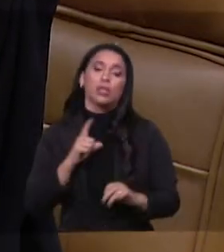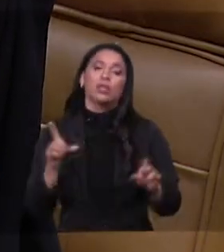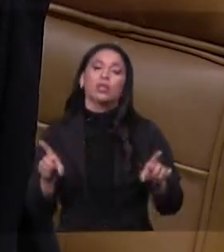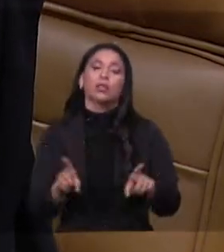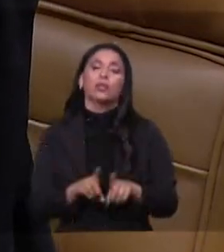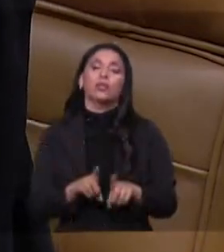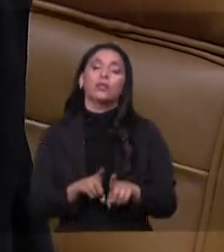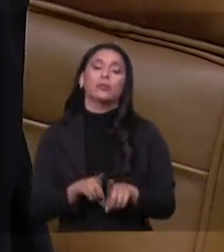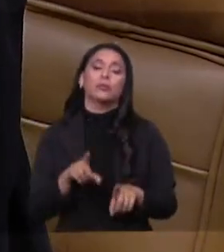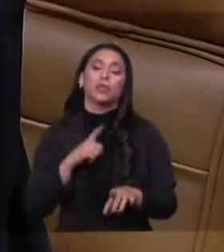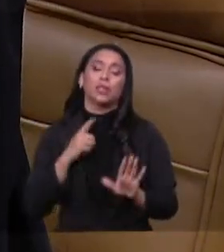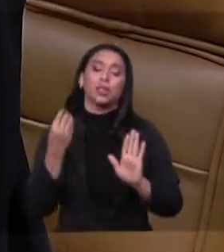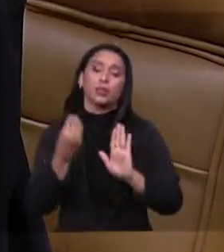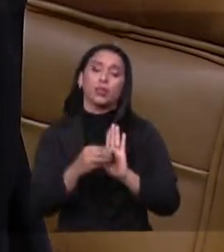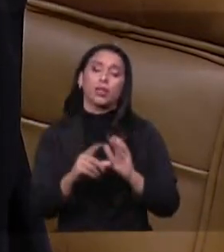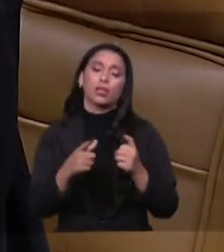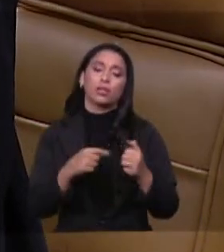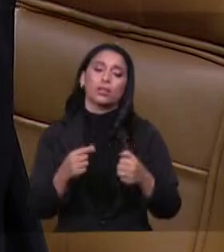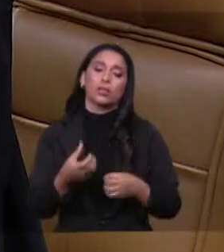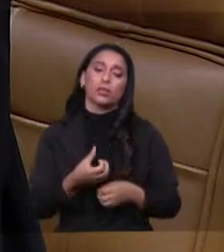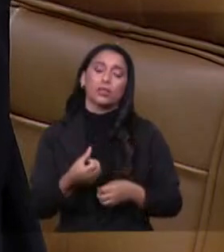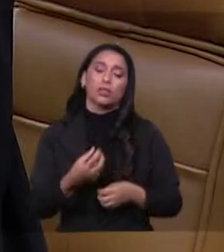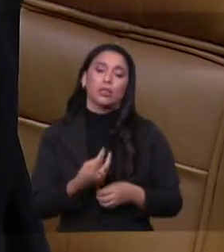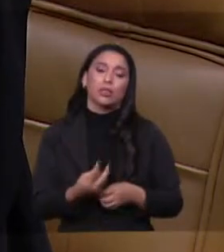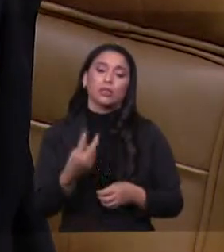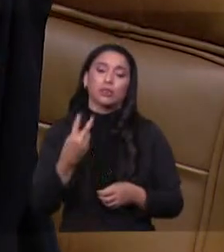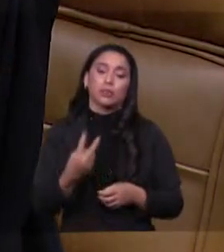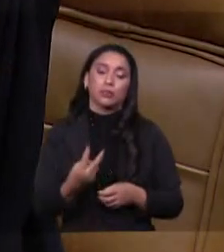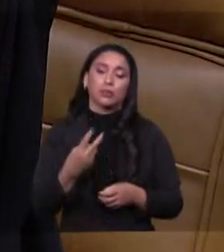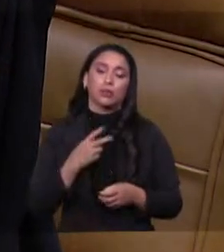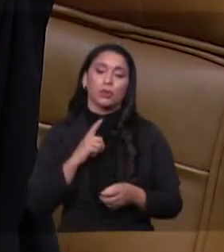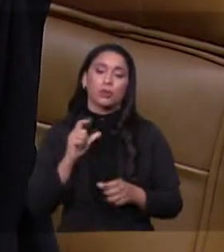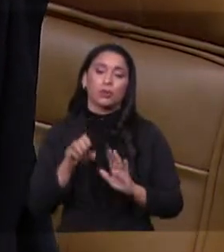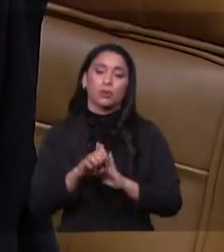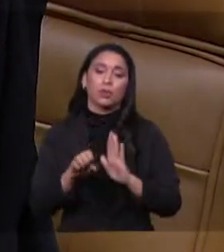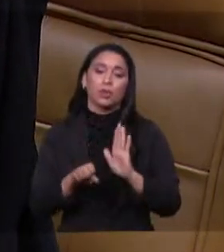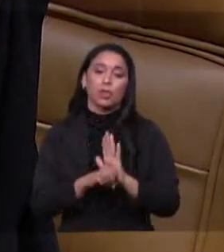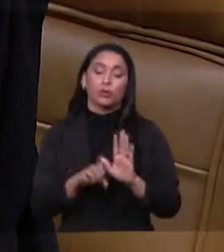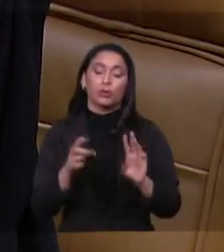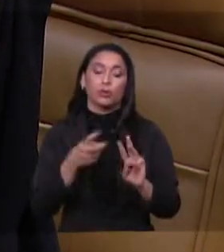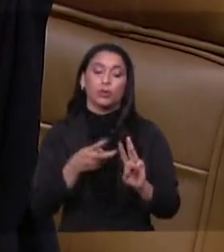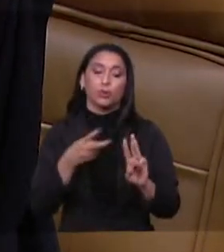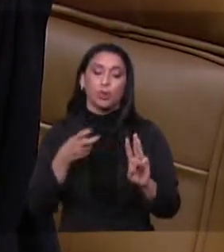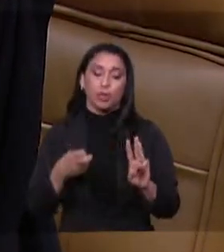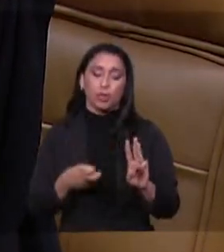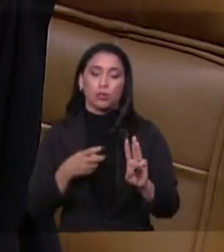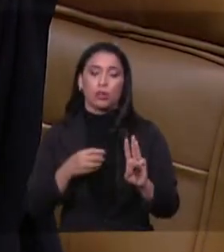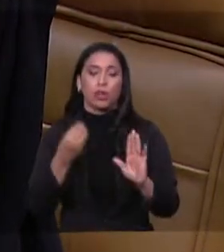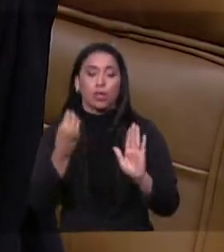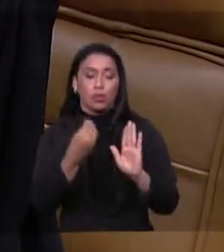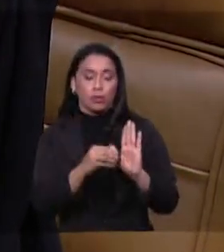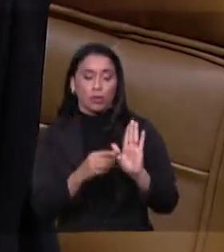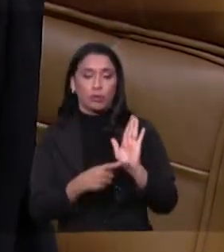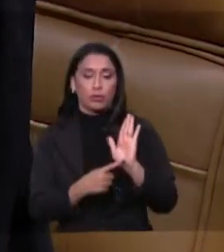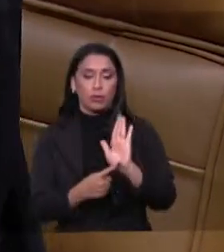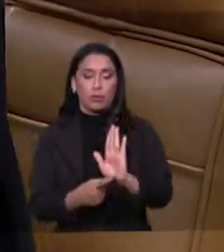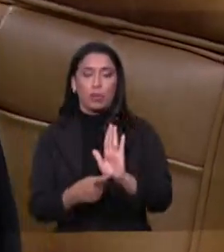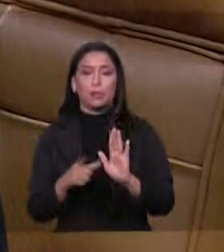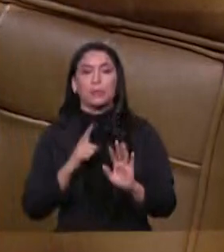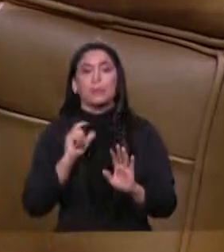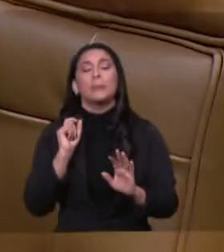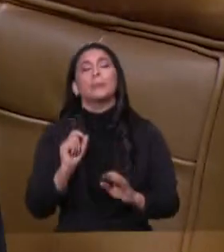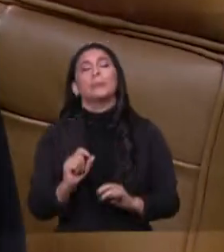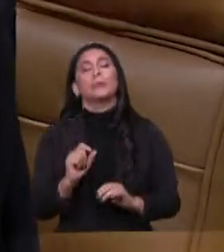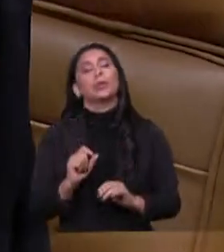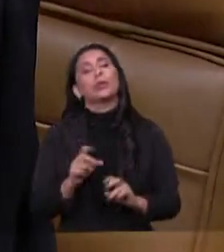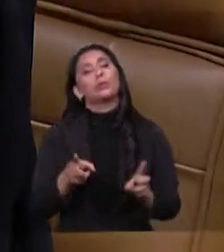aliás, reafirmou o disposto do artigo 62 do Estatuto do Índio, que aí eu cito aqui também. Como se